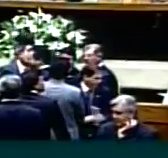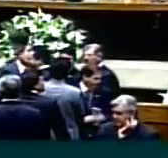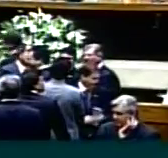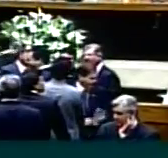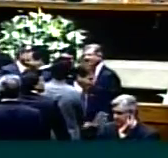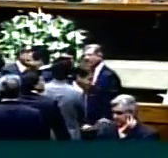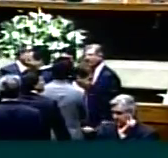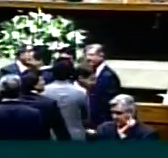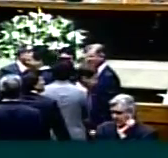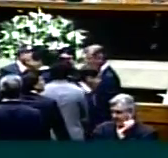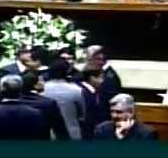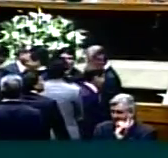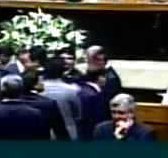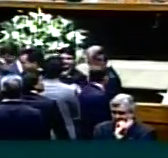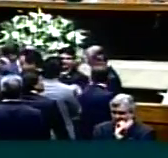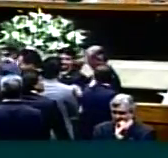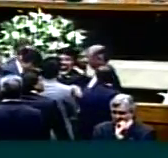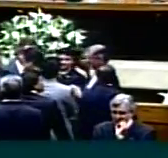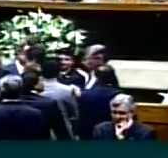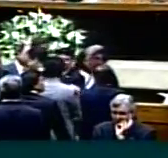São 14 cabines.